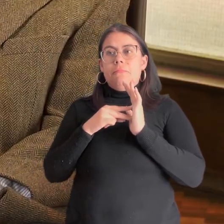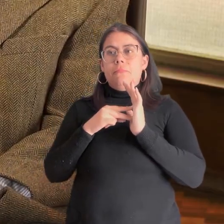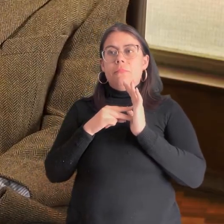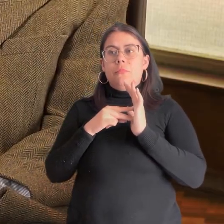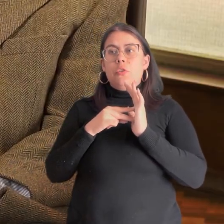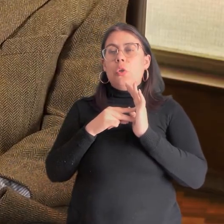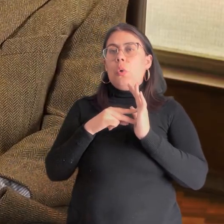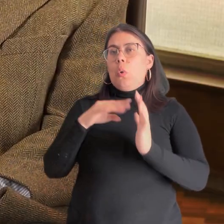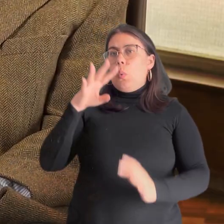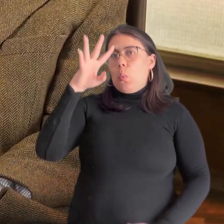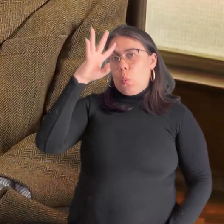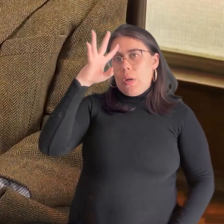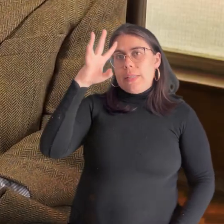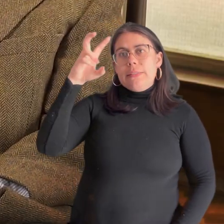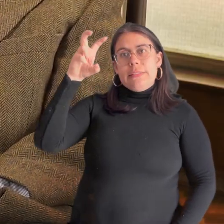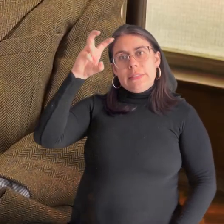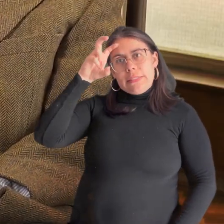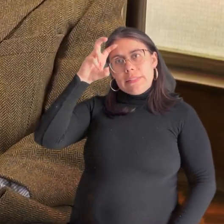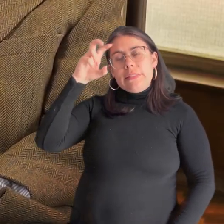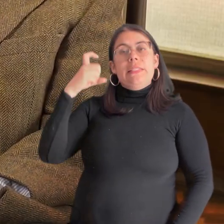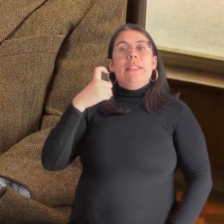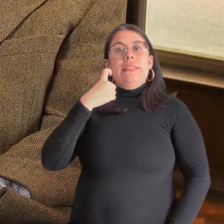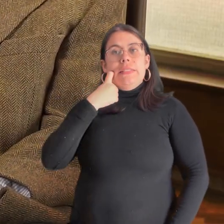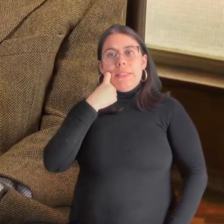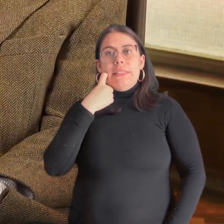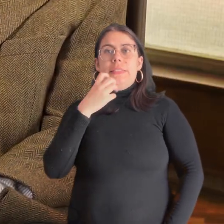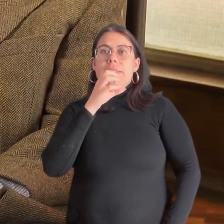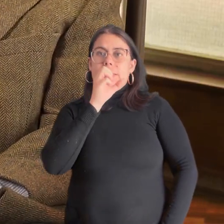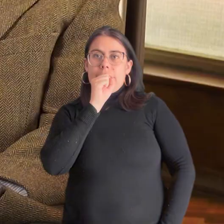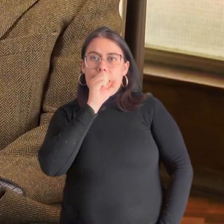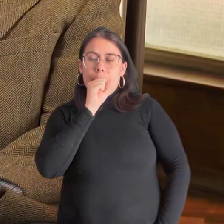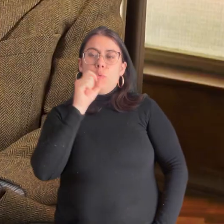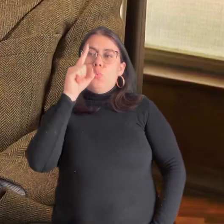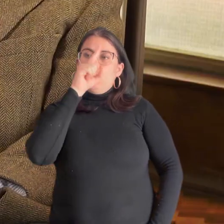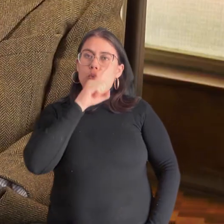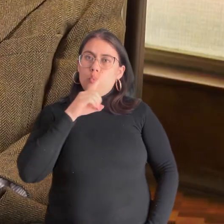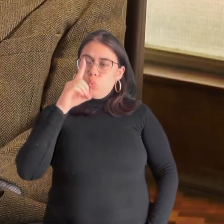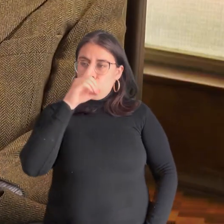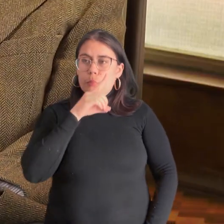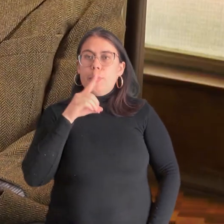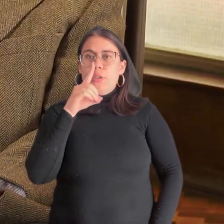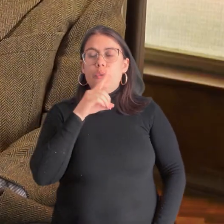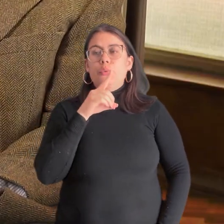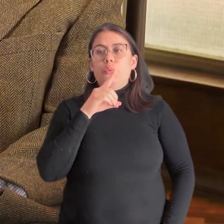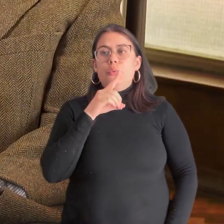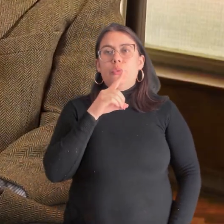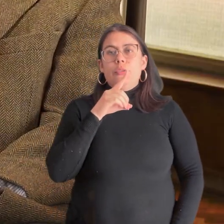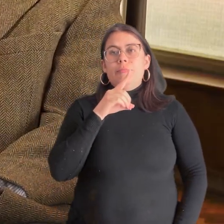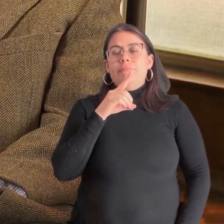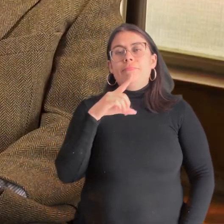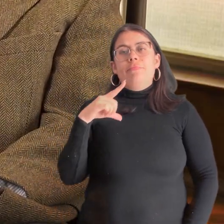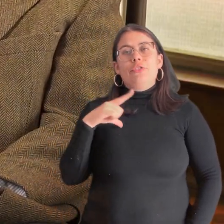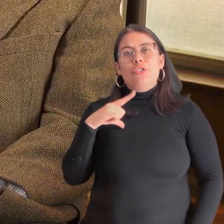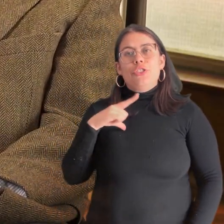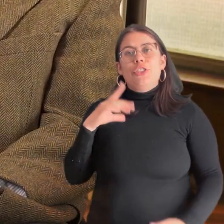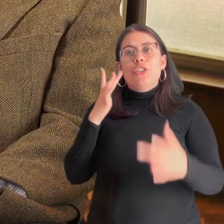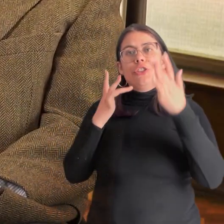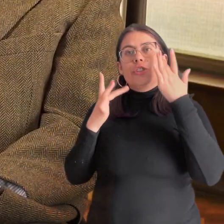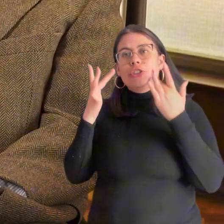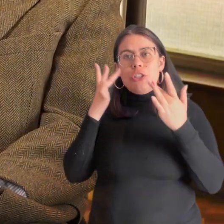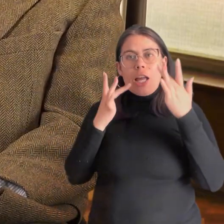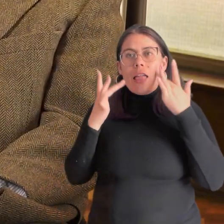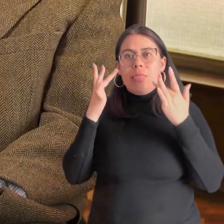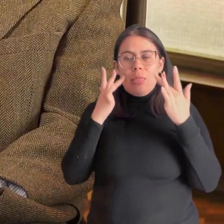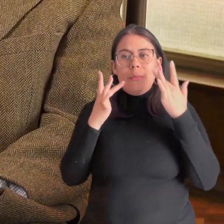quarta, quinta, sexta, sábado e domingo, ou quinta, sexta, sábado e domingo, tinha teatro de